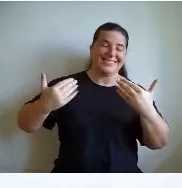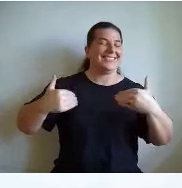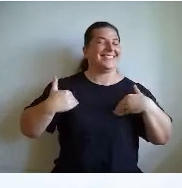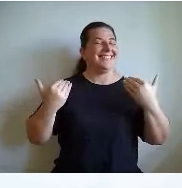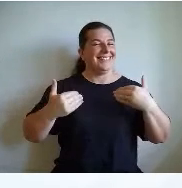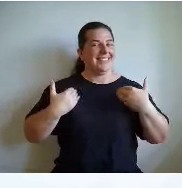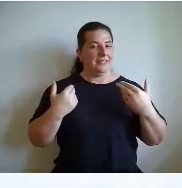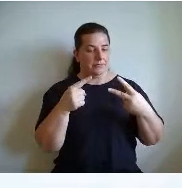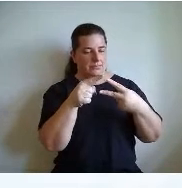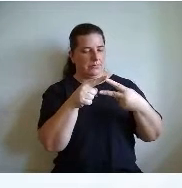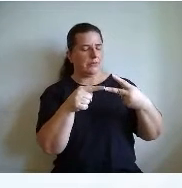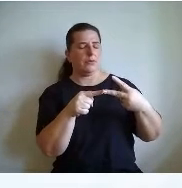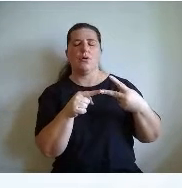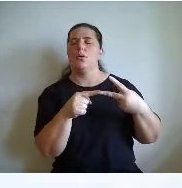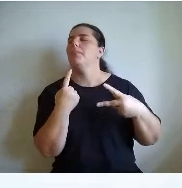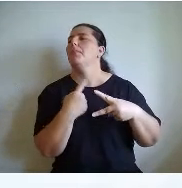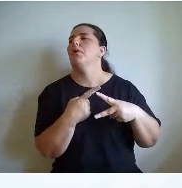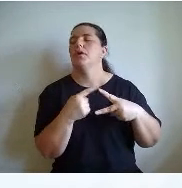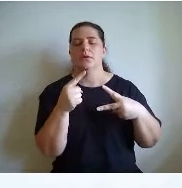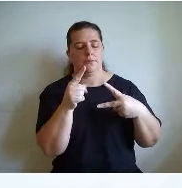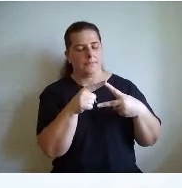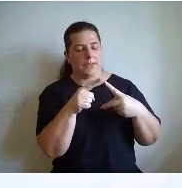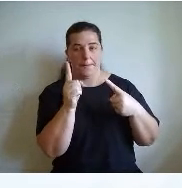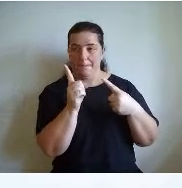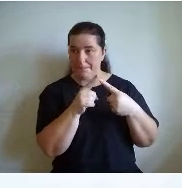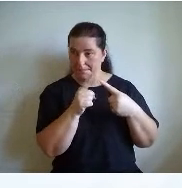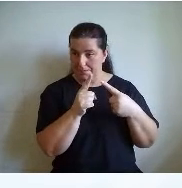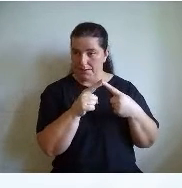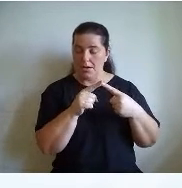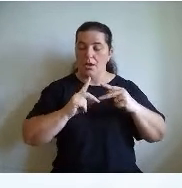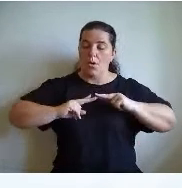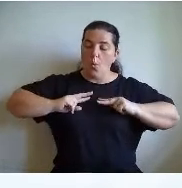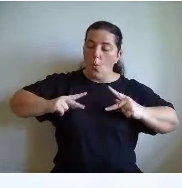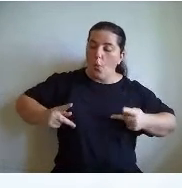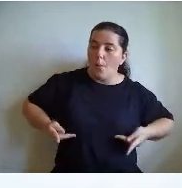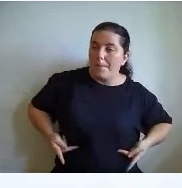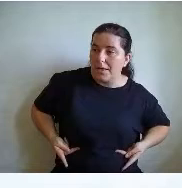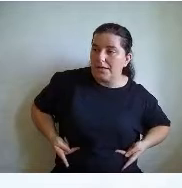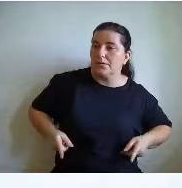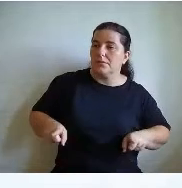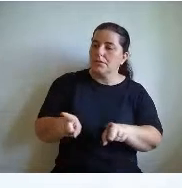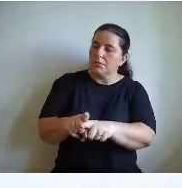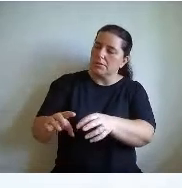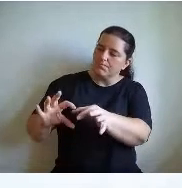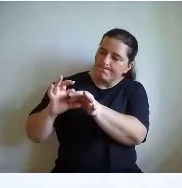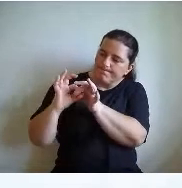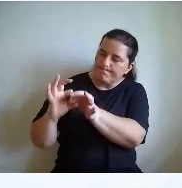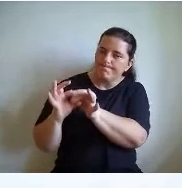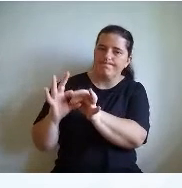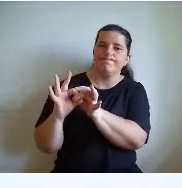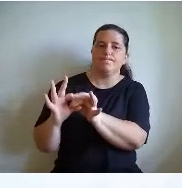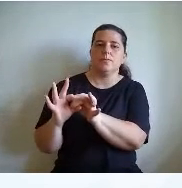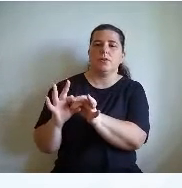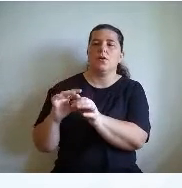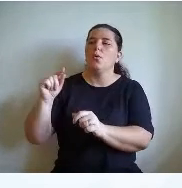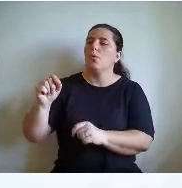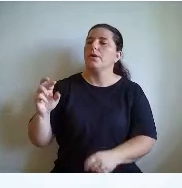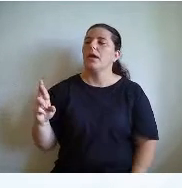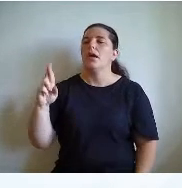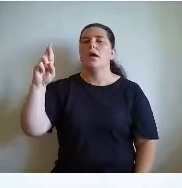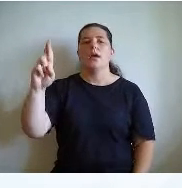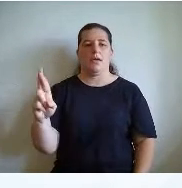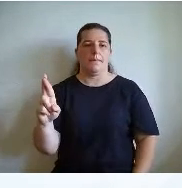duas razões. Primeiro, pela humana e pelo companheirismo, né, do que